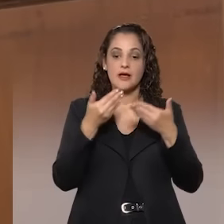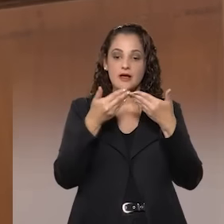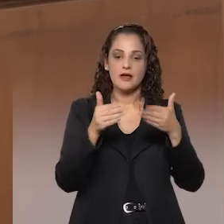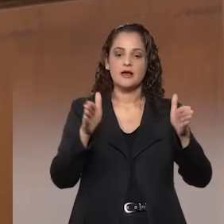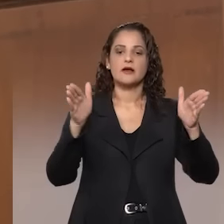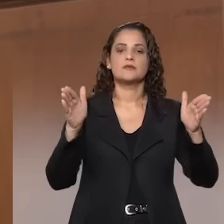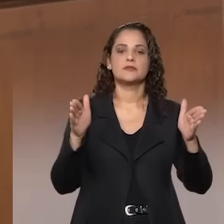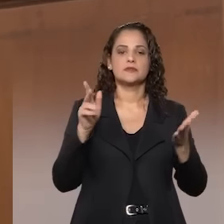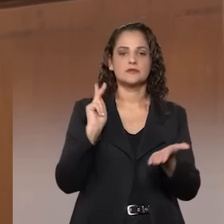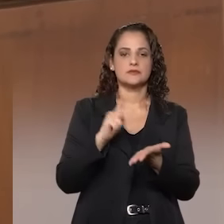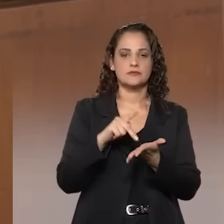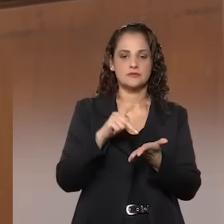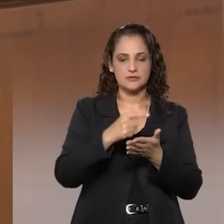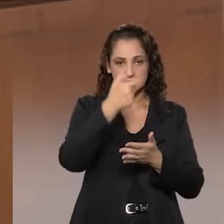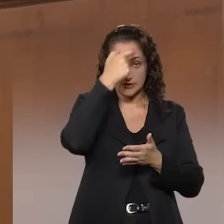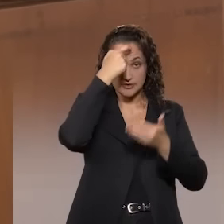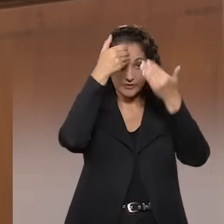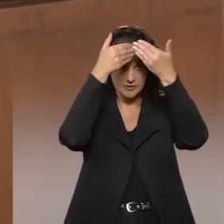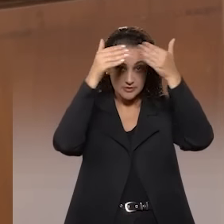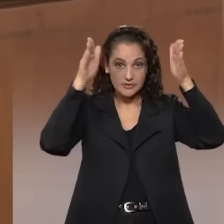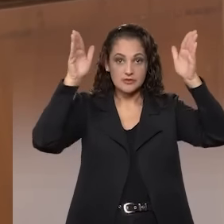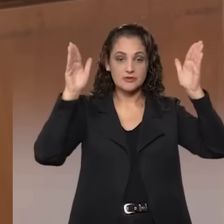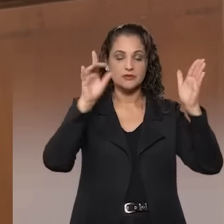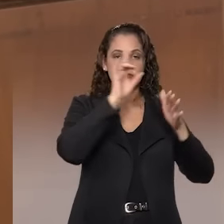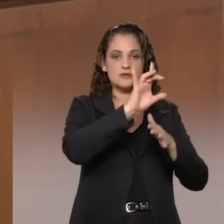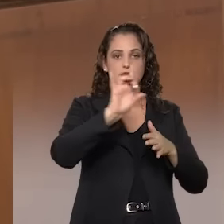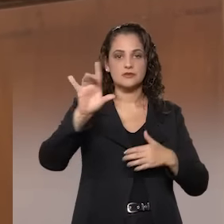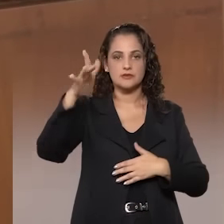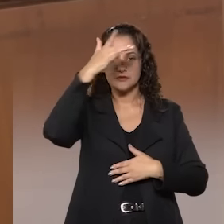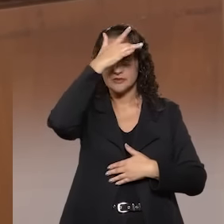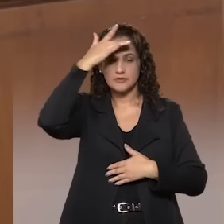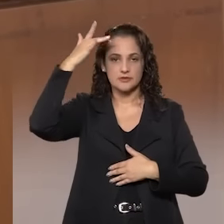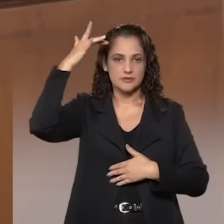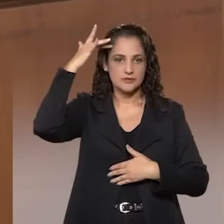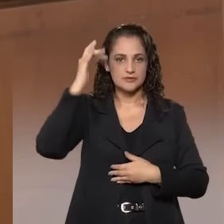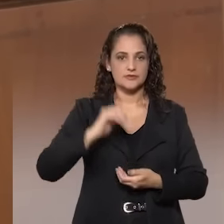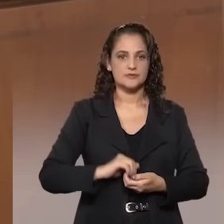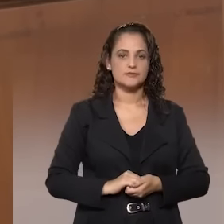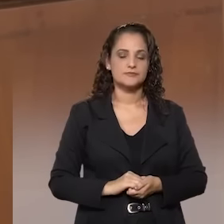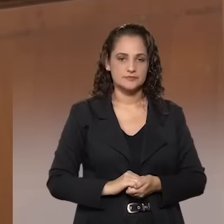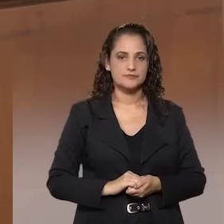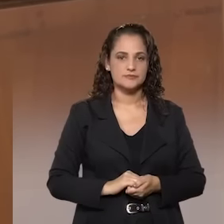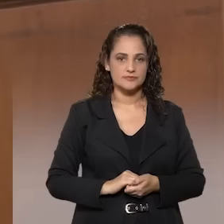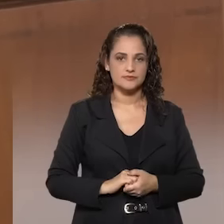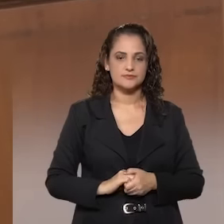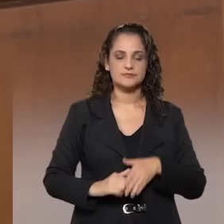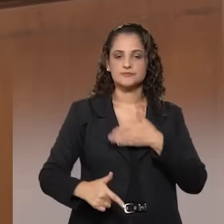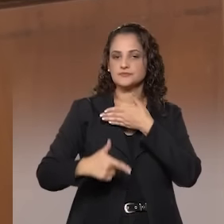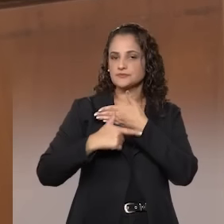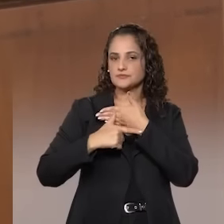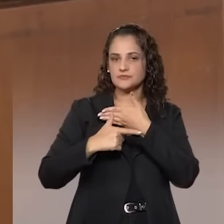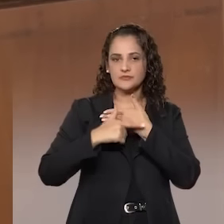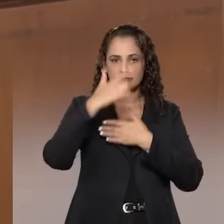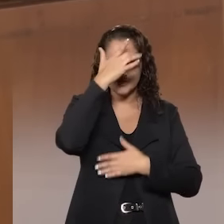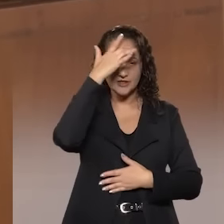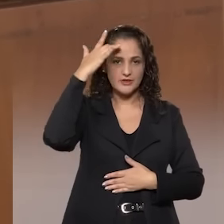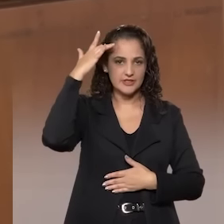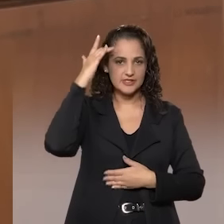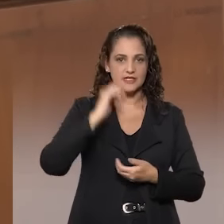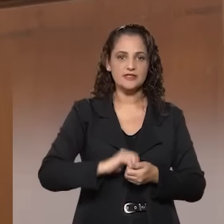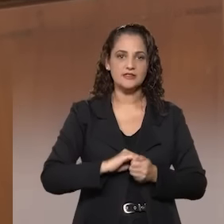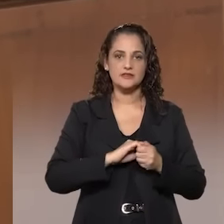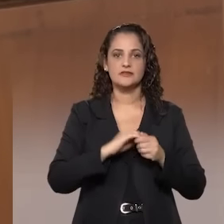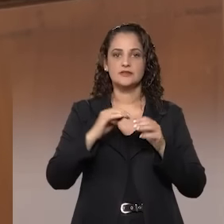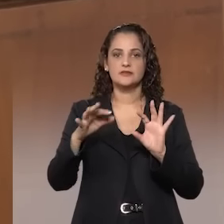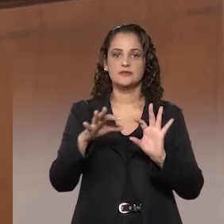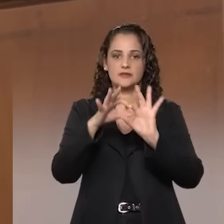abertura mesmo da mente de cada pessoa eh o papel das pessoas aliadas